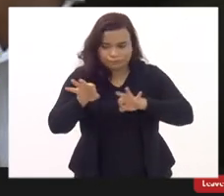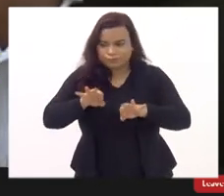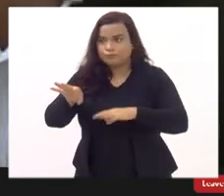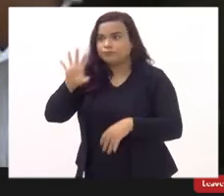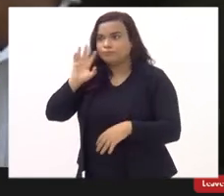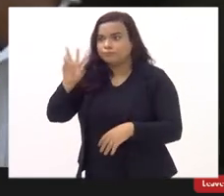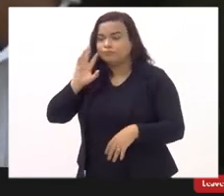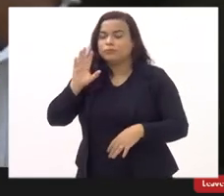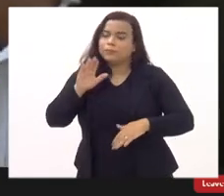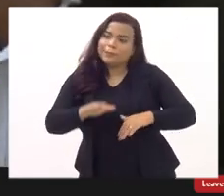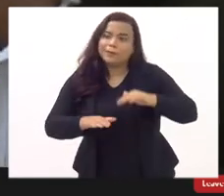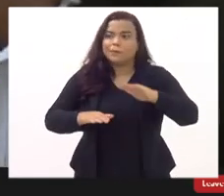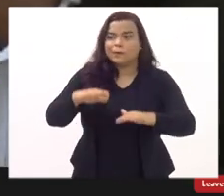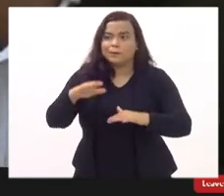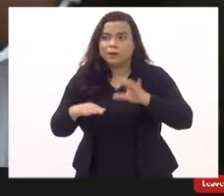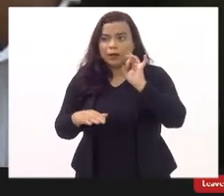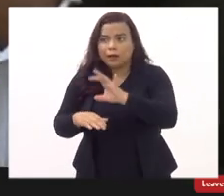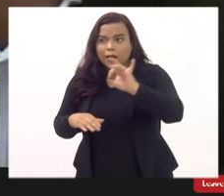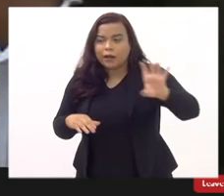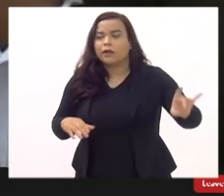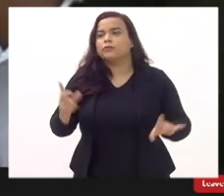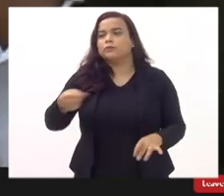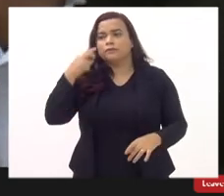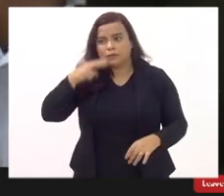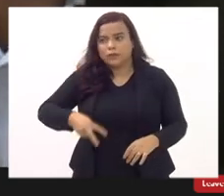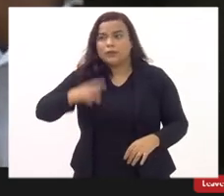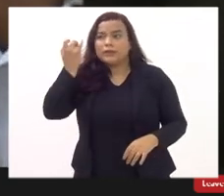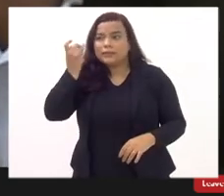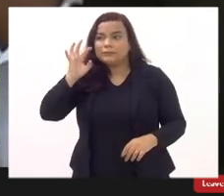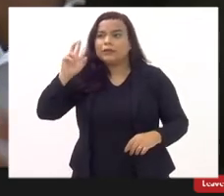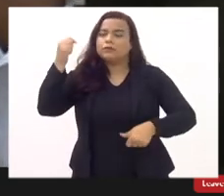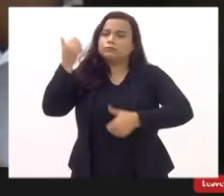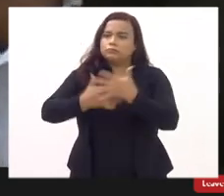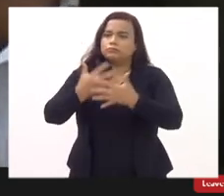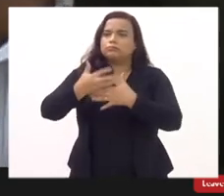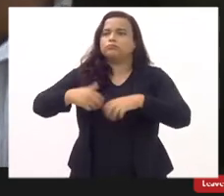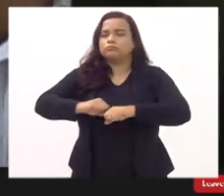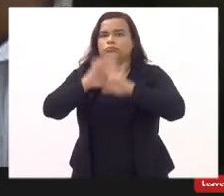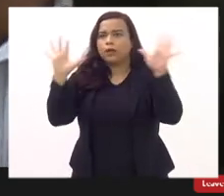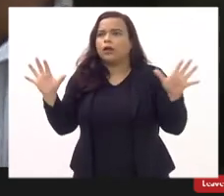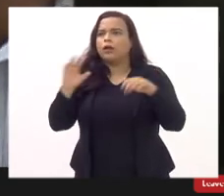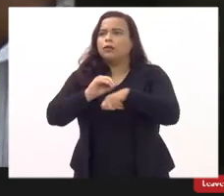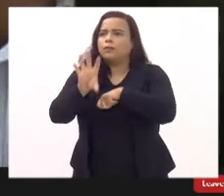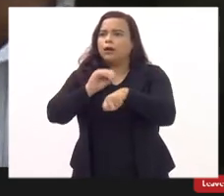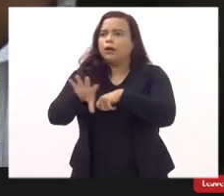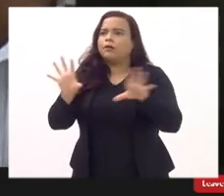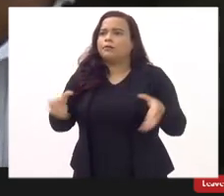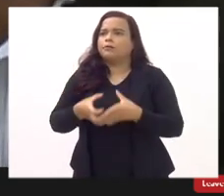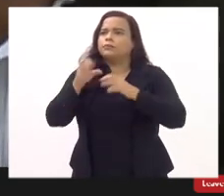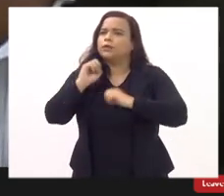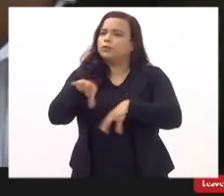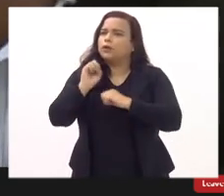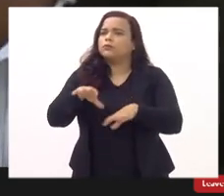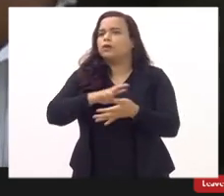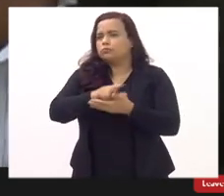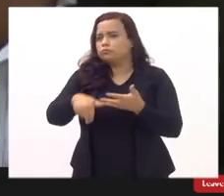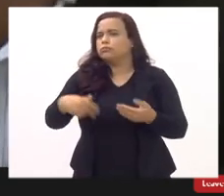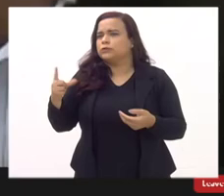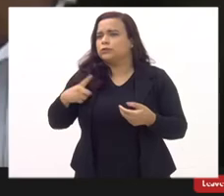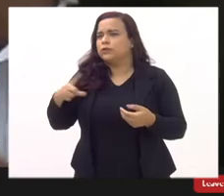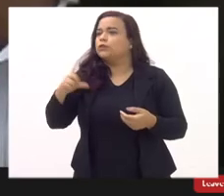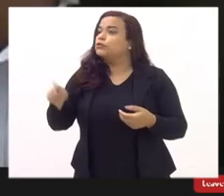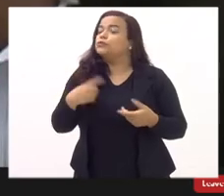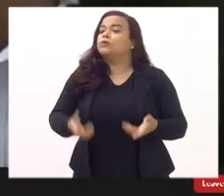passo, a cada momento, a ideia é, dando sempre transparência, passando para o senhor, para a Comissão de Educação, mas a gente fazer